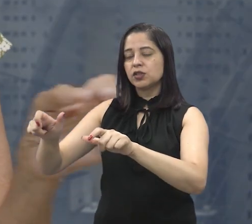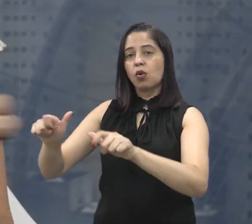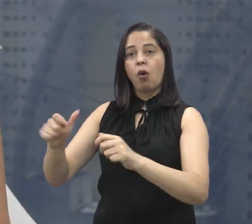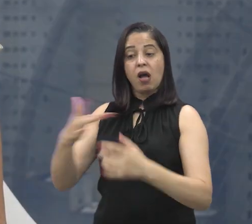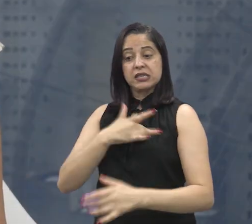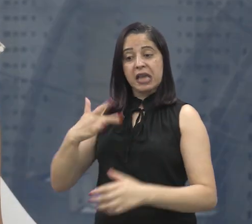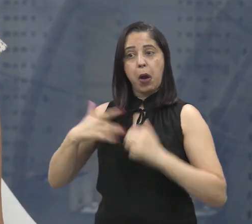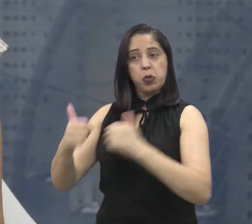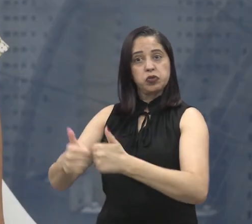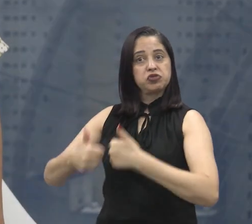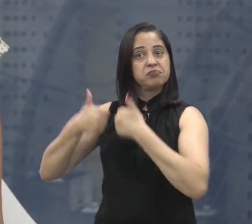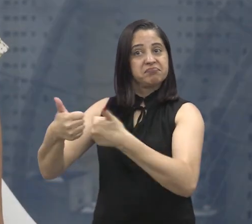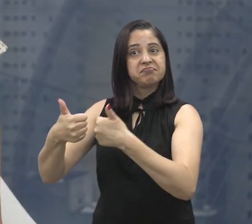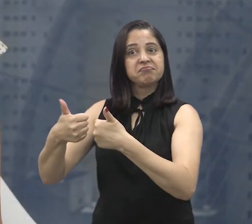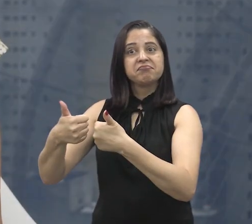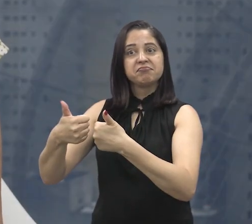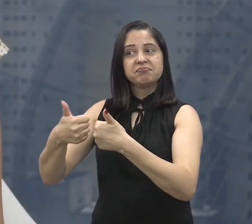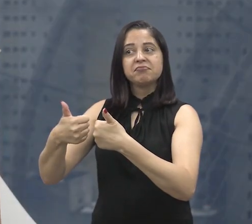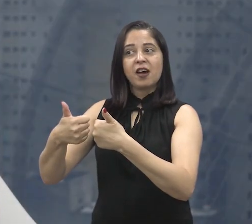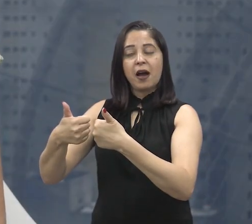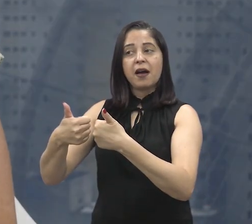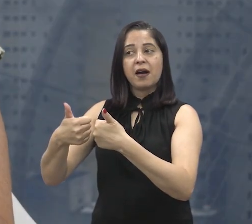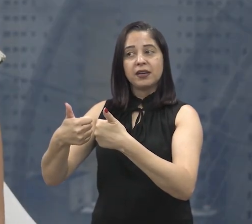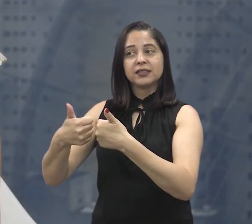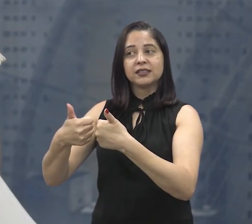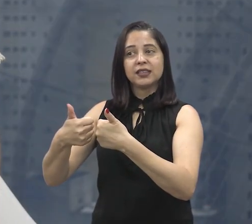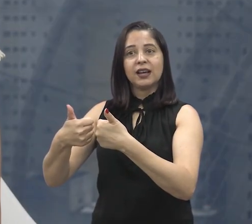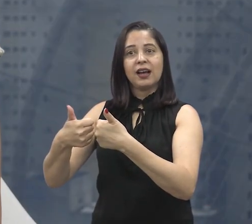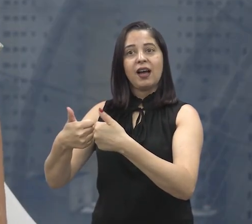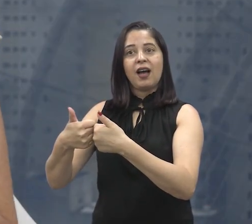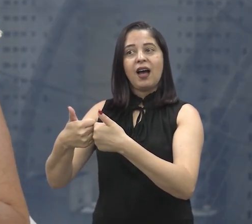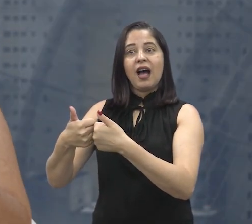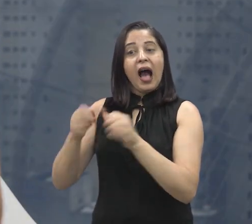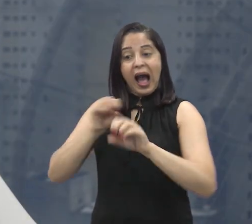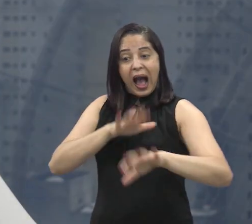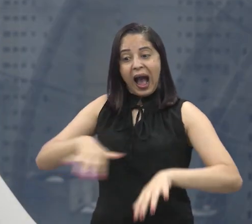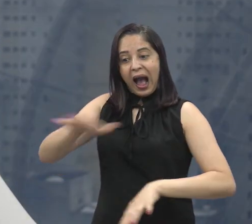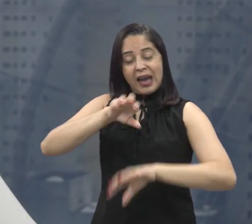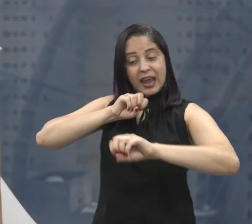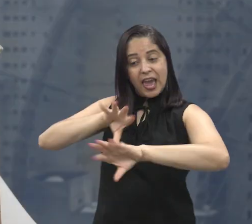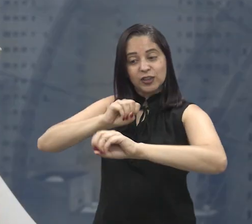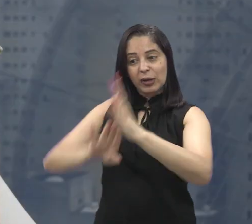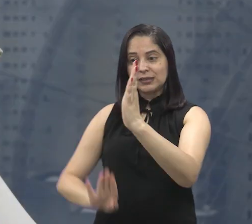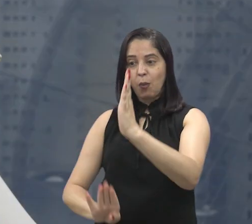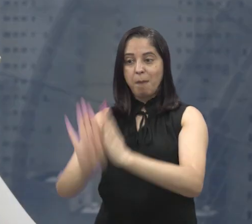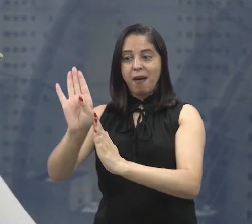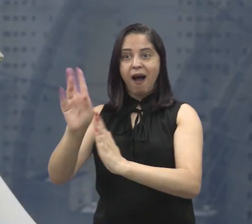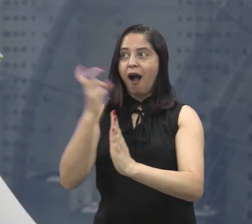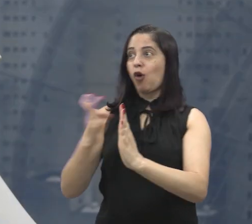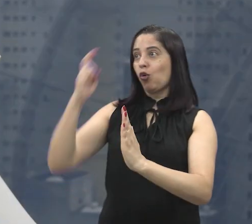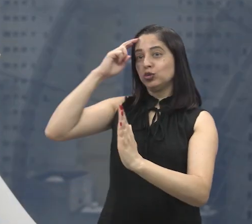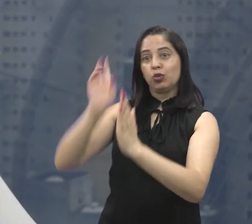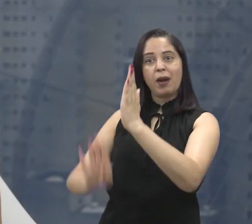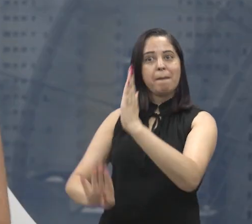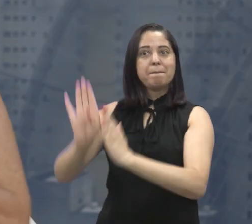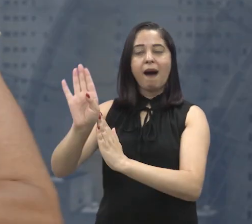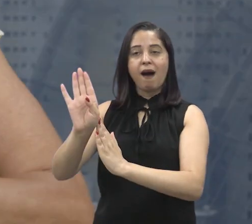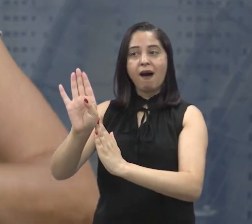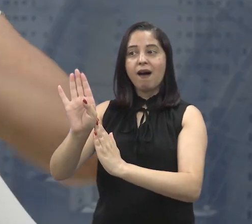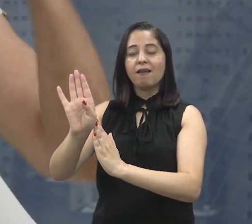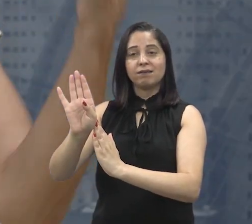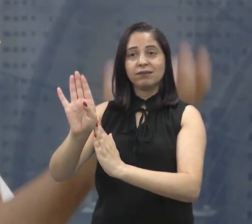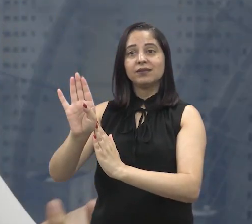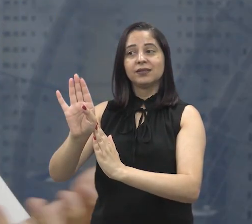o índice de felicidade das pessoas. Bem-estar é saúde, é menos impacto nos equipamentos de saúde,